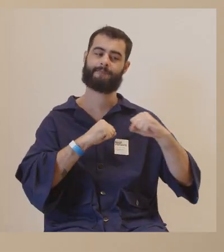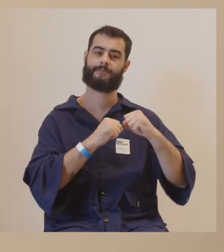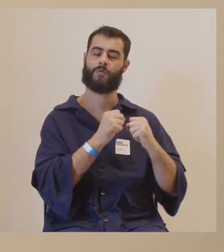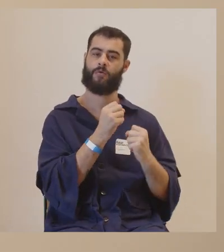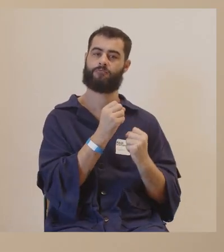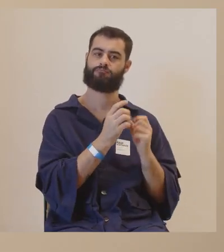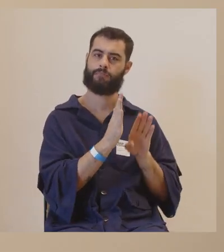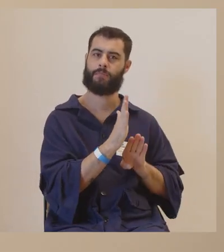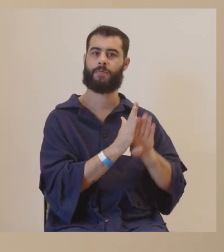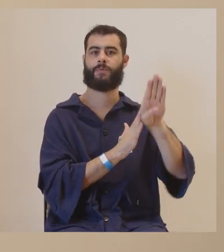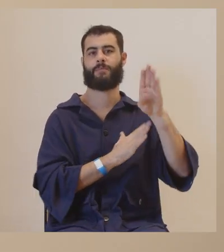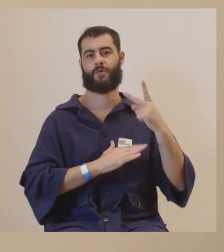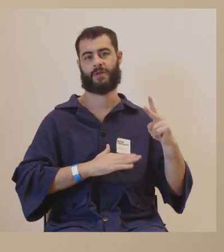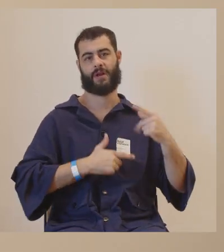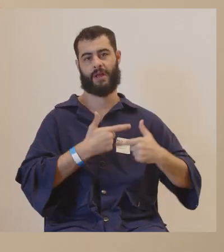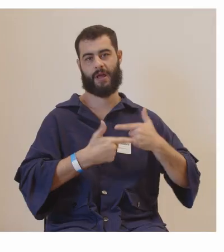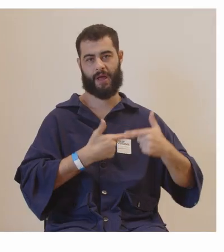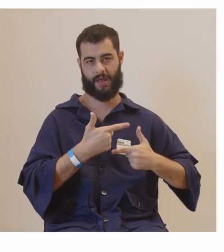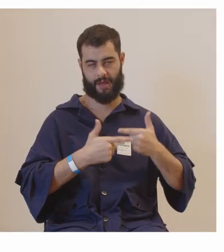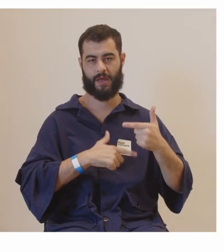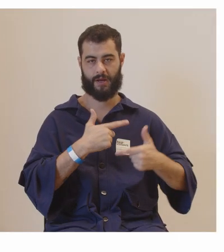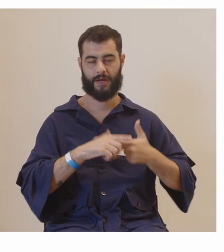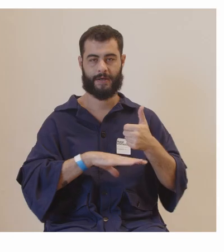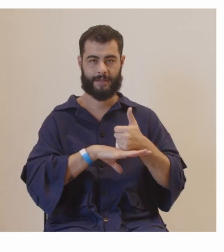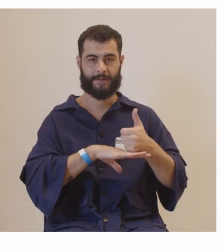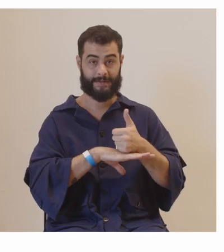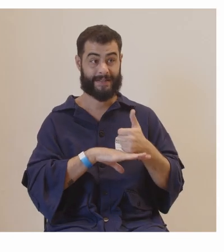no caso de Almoço na Relva, o Monet faz uma série de